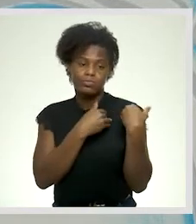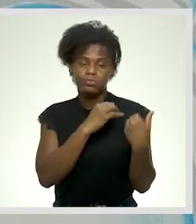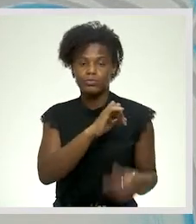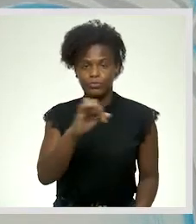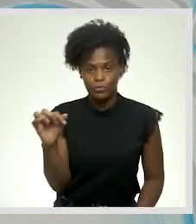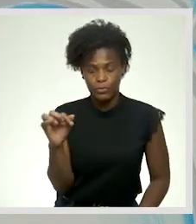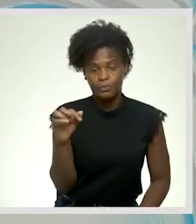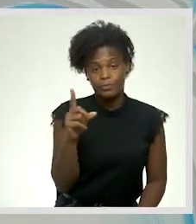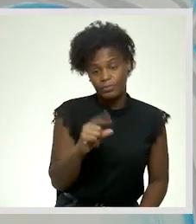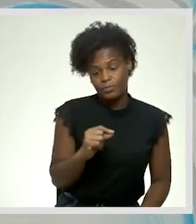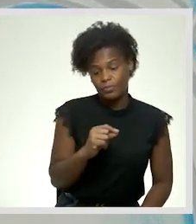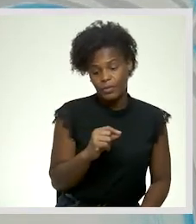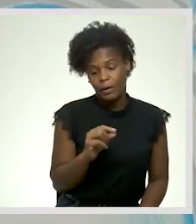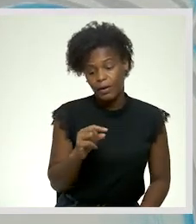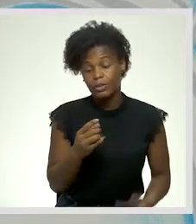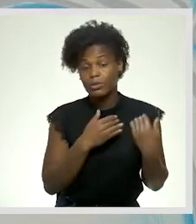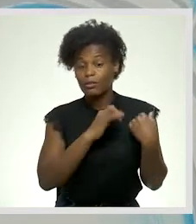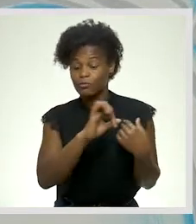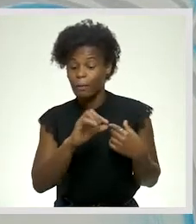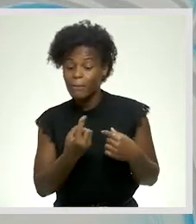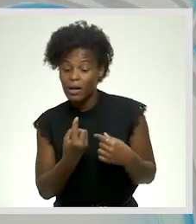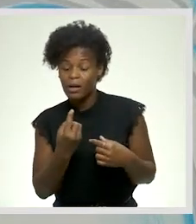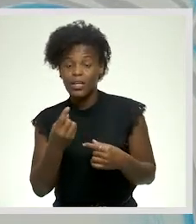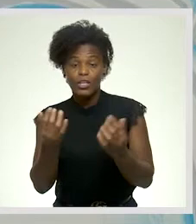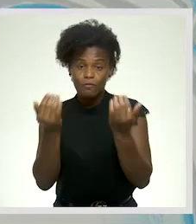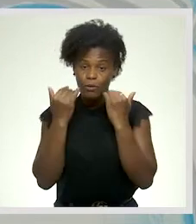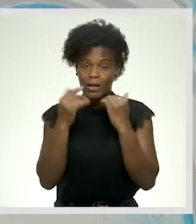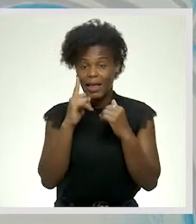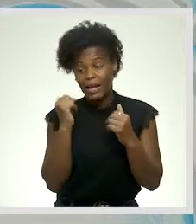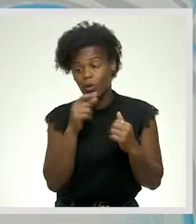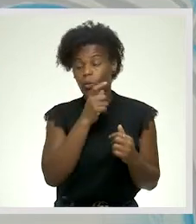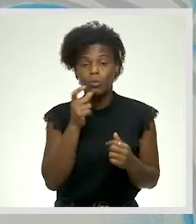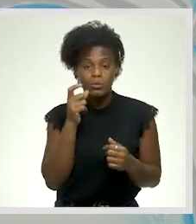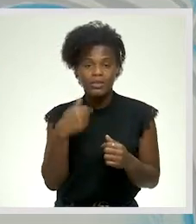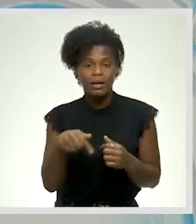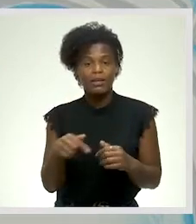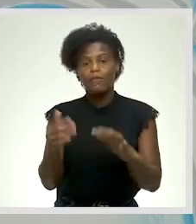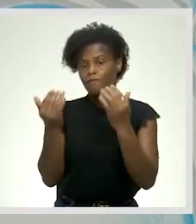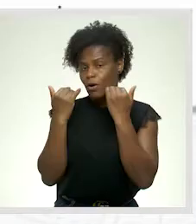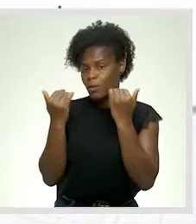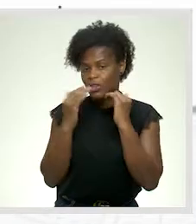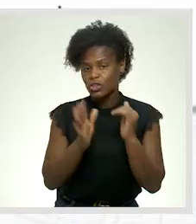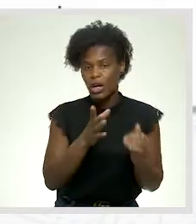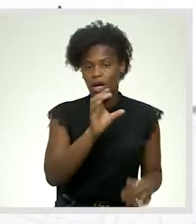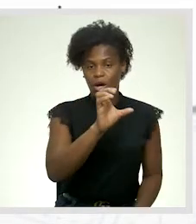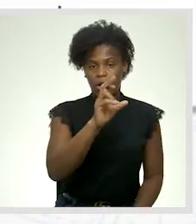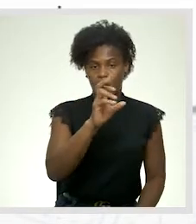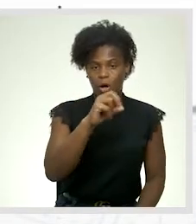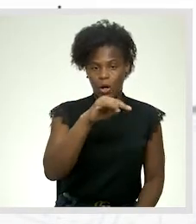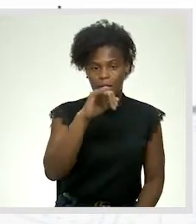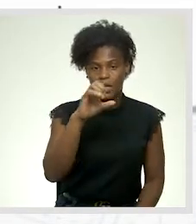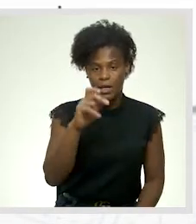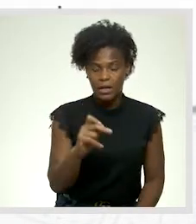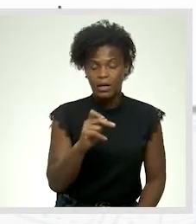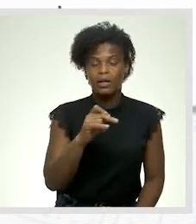responsabilidade é para informar. Ela tem compromisso com informar. Já a crónica, o predomínio da